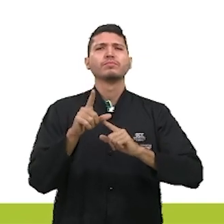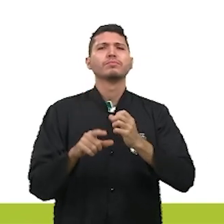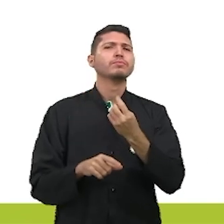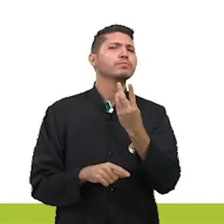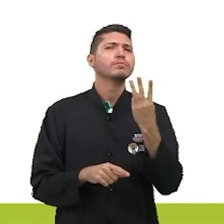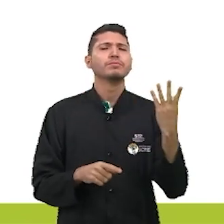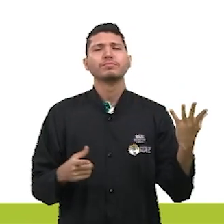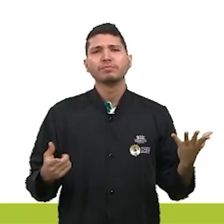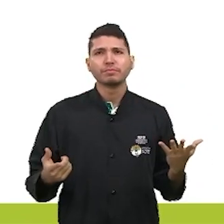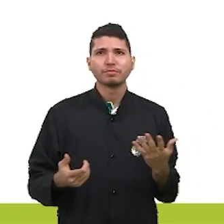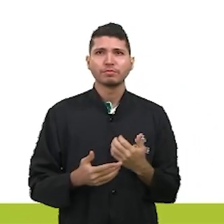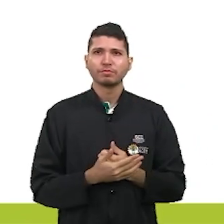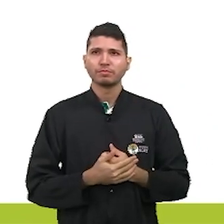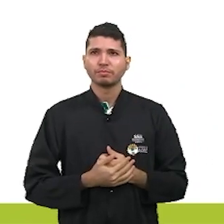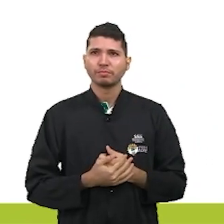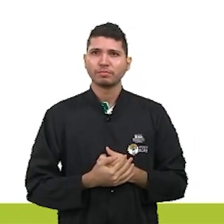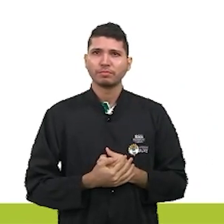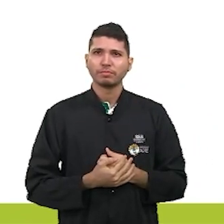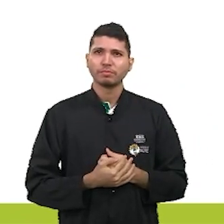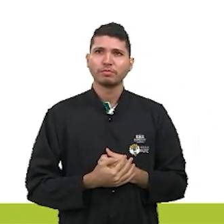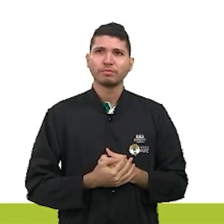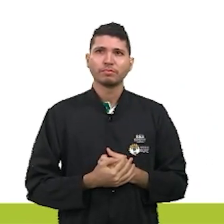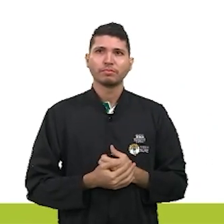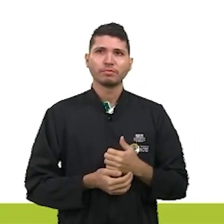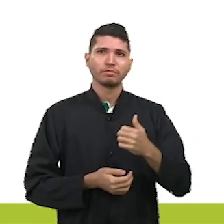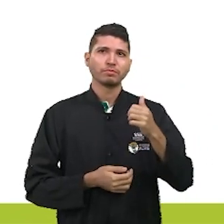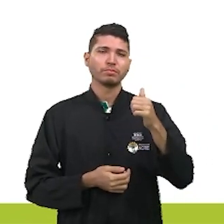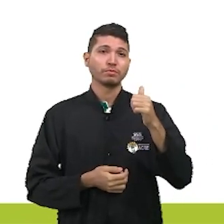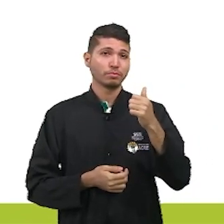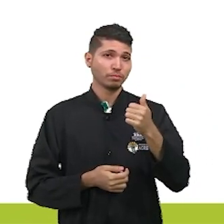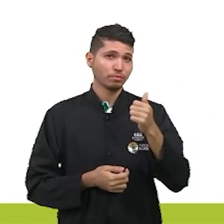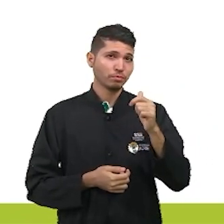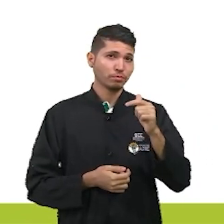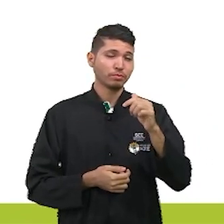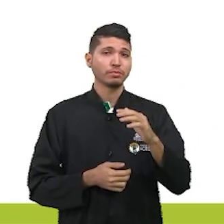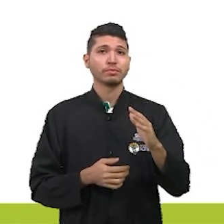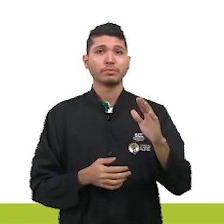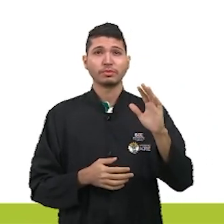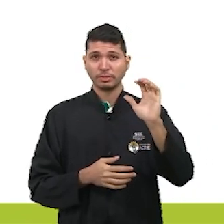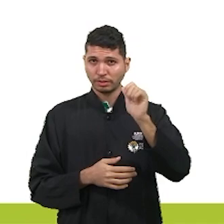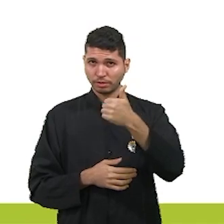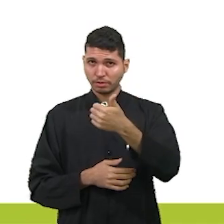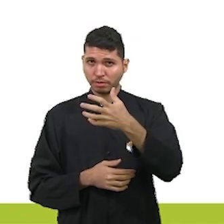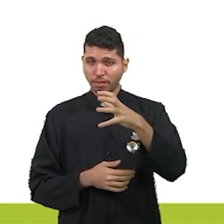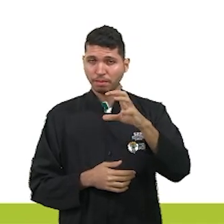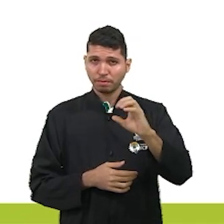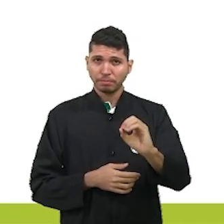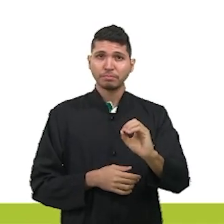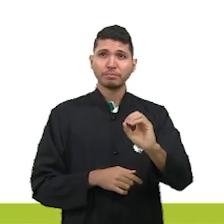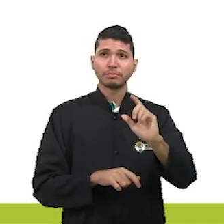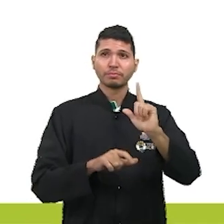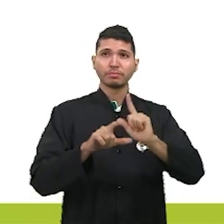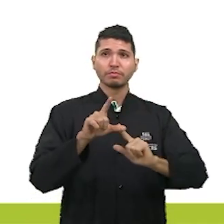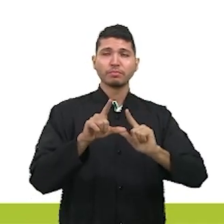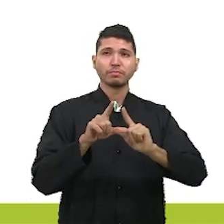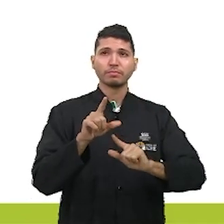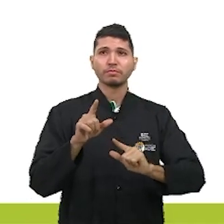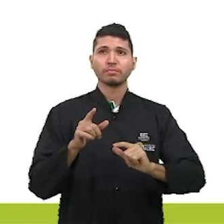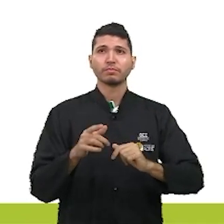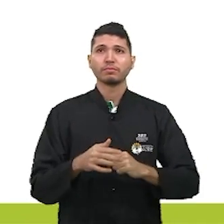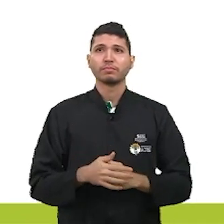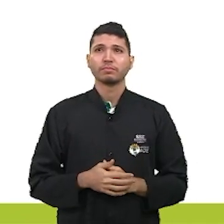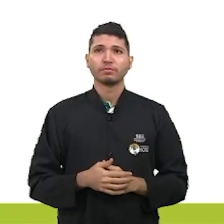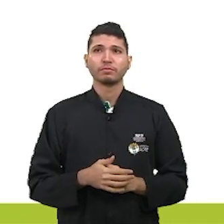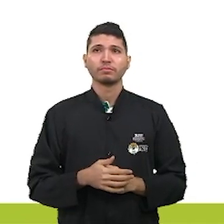5, 6, 7, 8, 9, 10. E quantas repetições? O